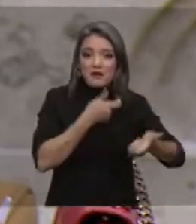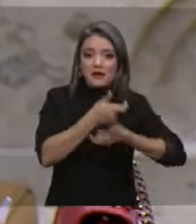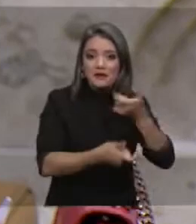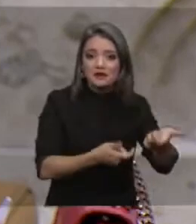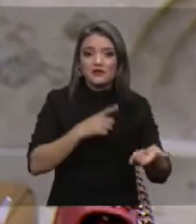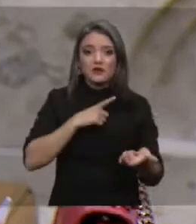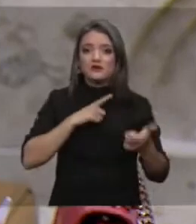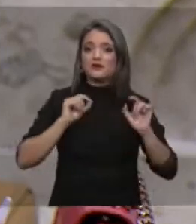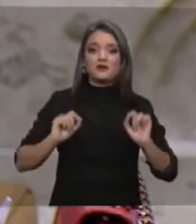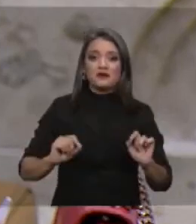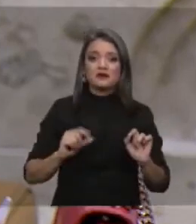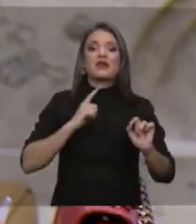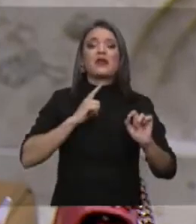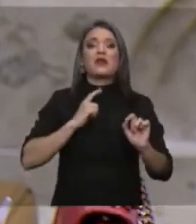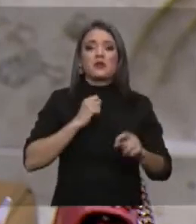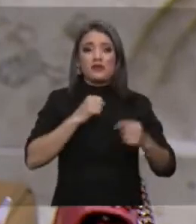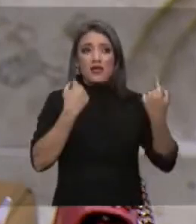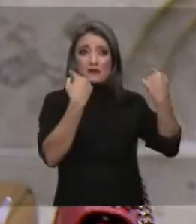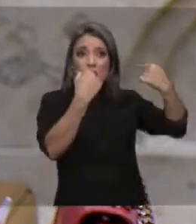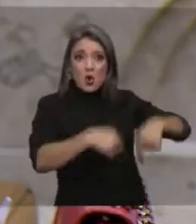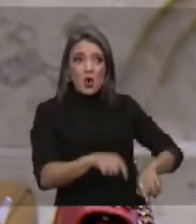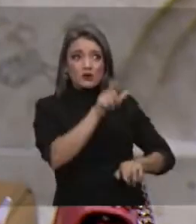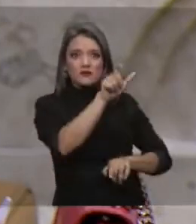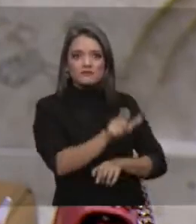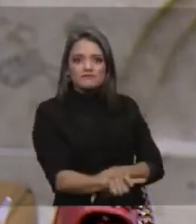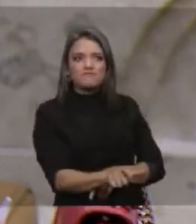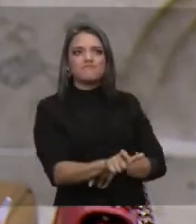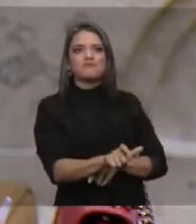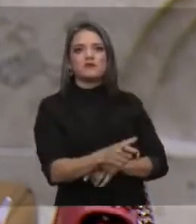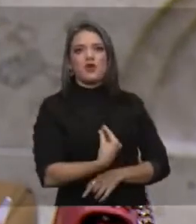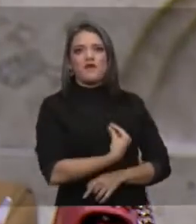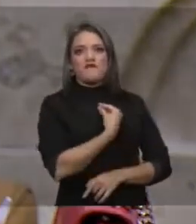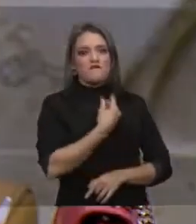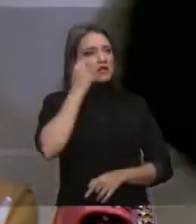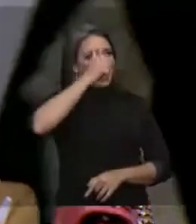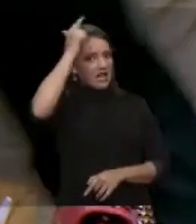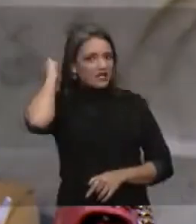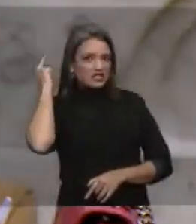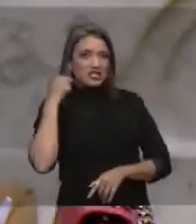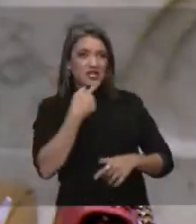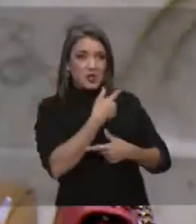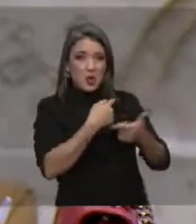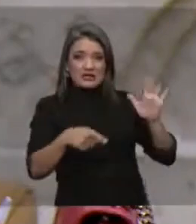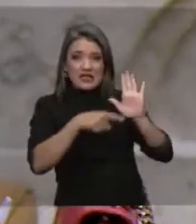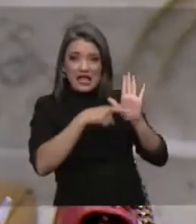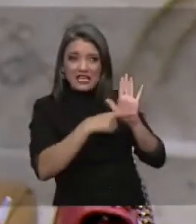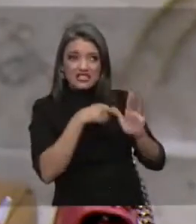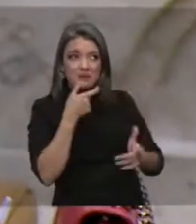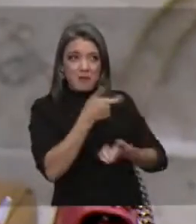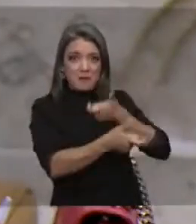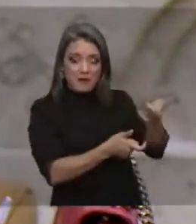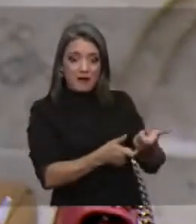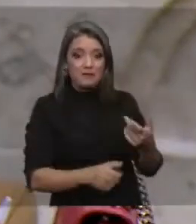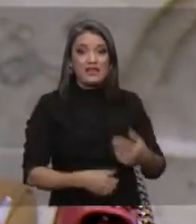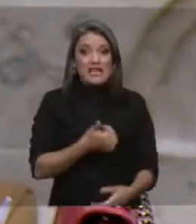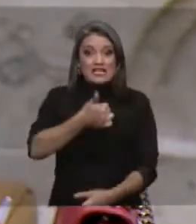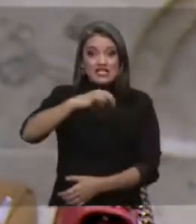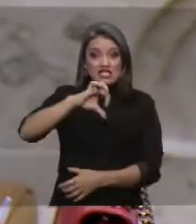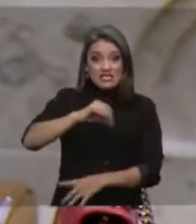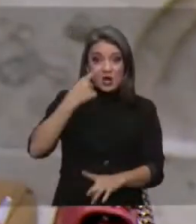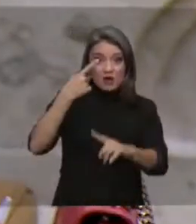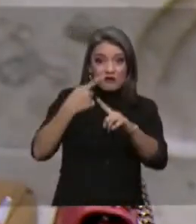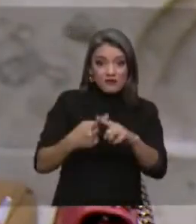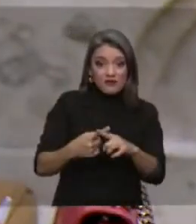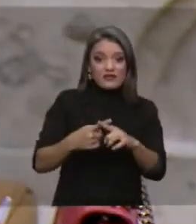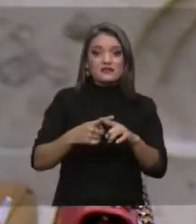fatos ofensivos à reputação do ministro Alexandre de Moraes. Ofendeu por 19 vezes a dignidade e o